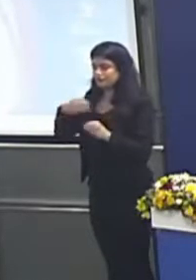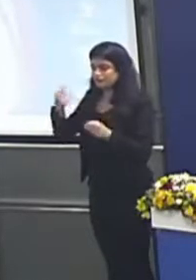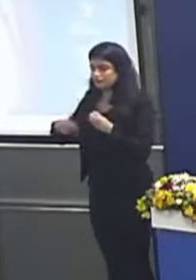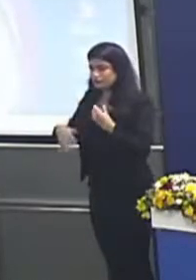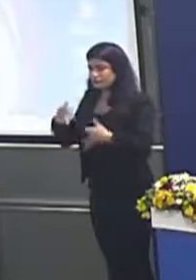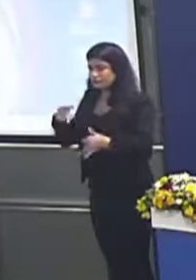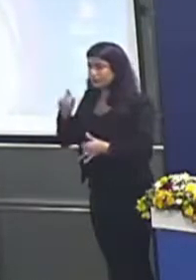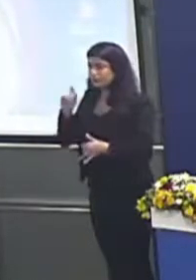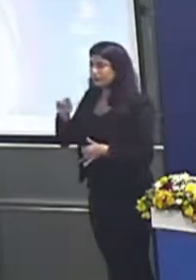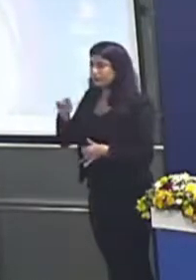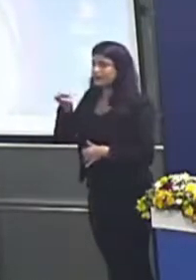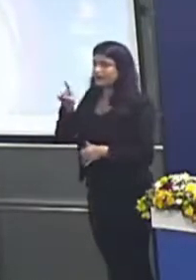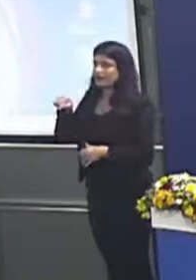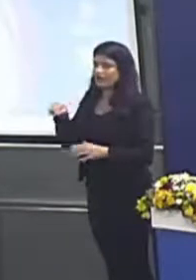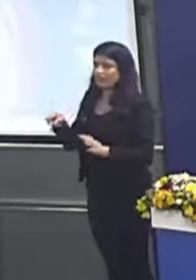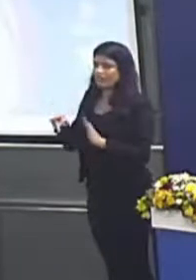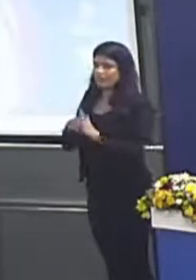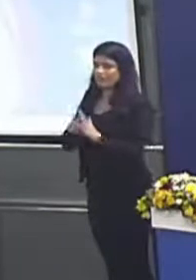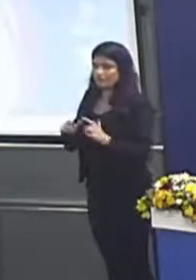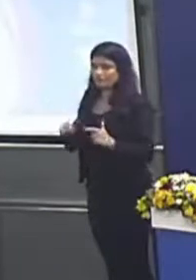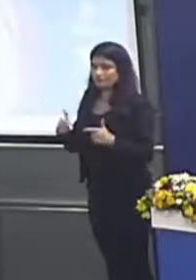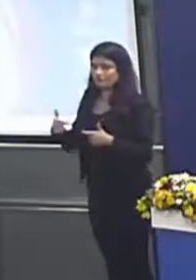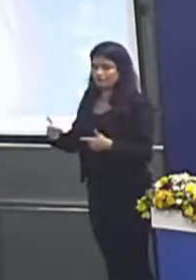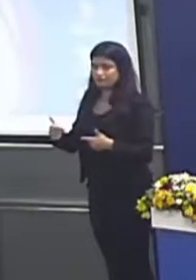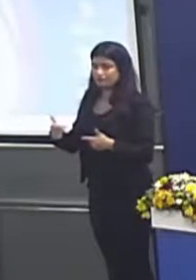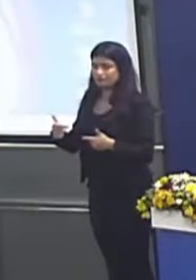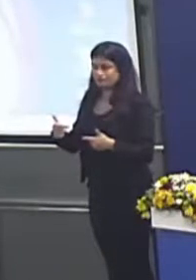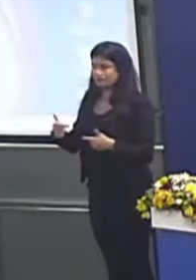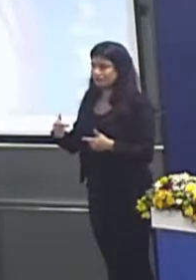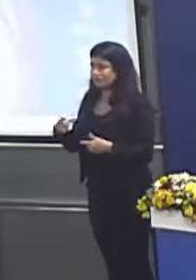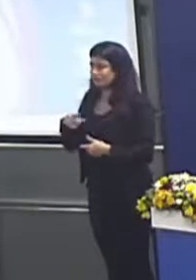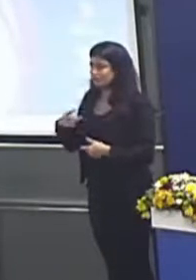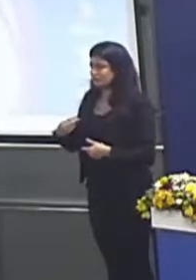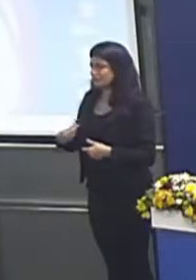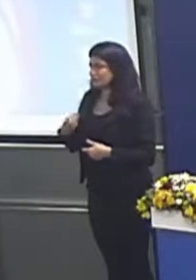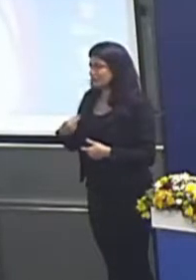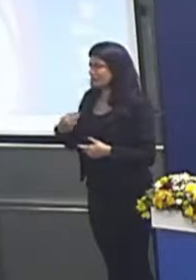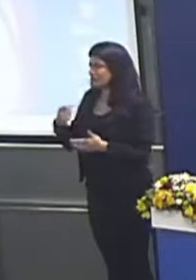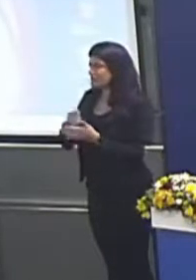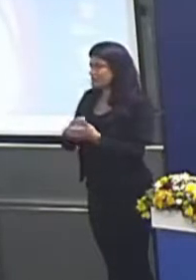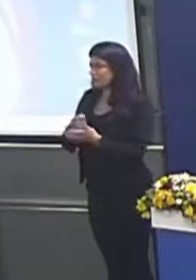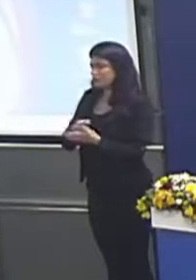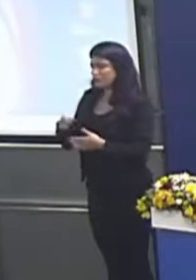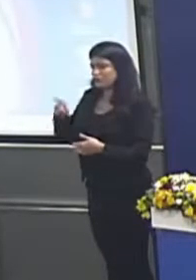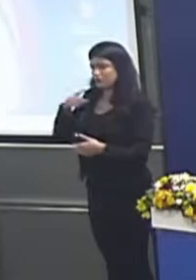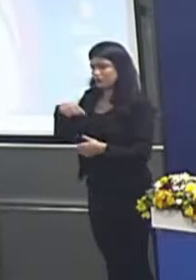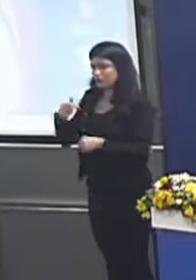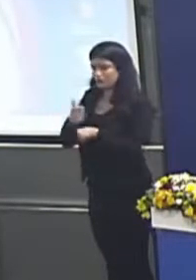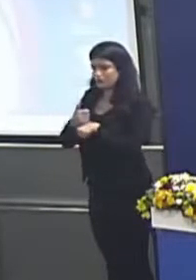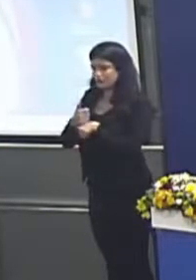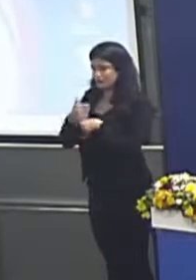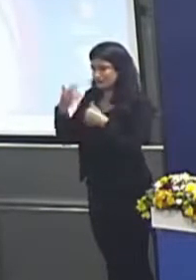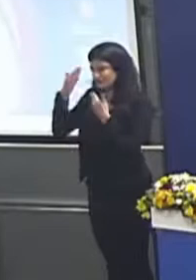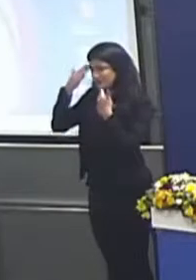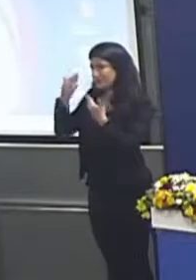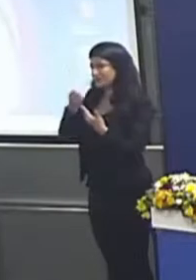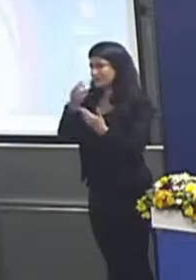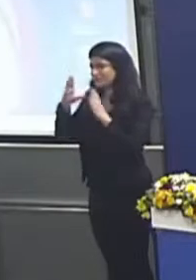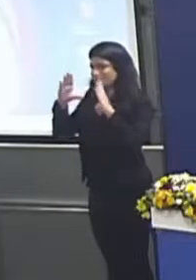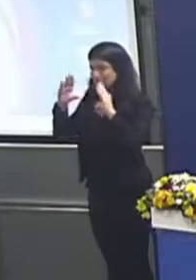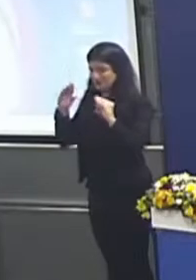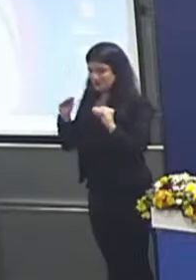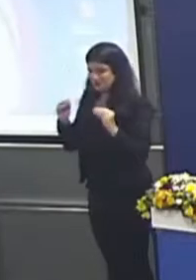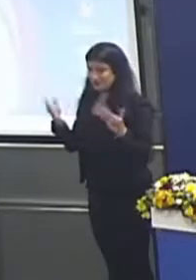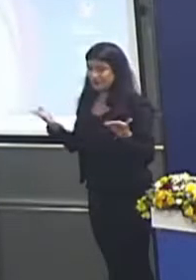né? Isso também faz parte de uma dedicação com a qual a gente faz pela nossa profissão, né? Obrigada, boa noite,